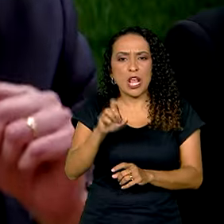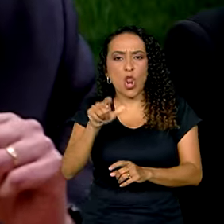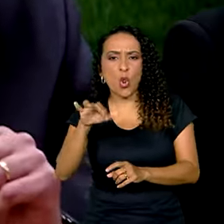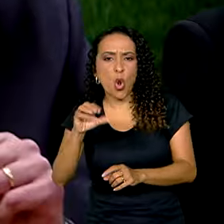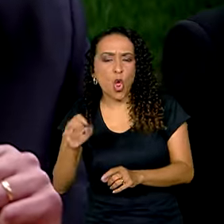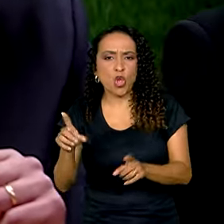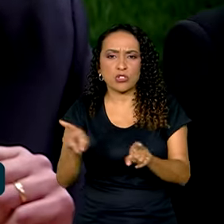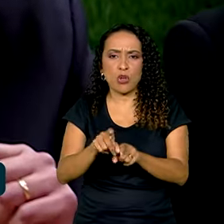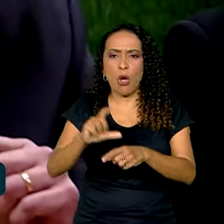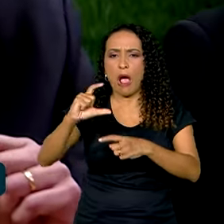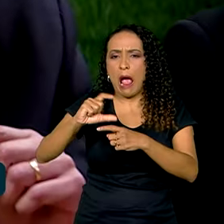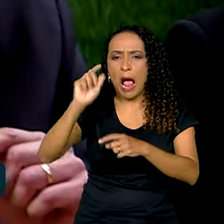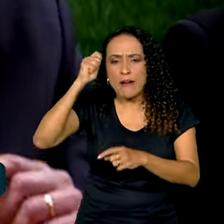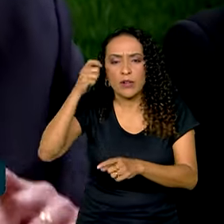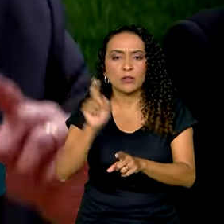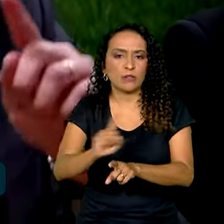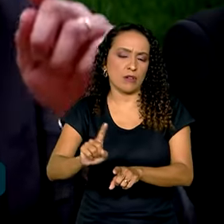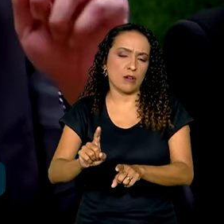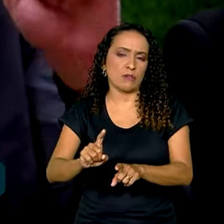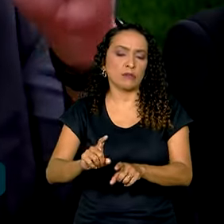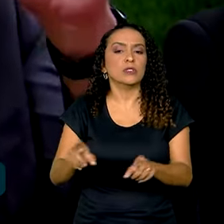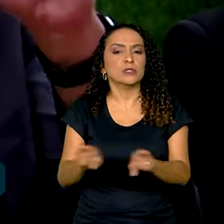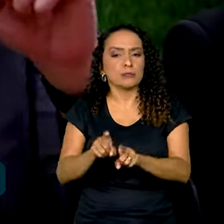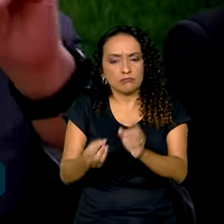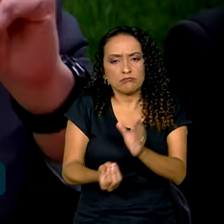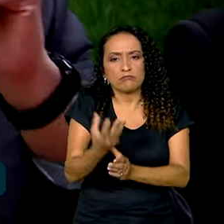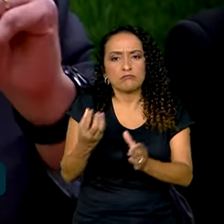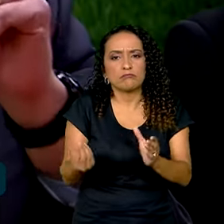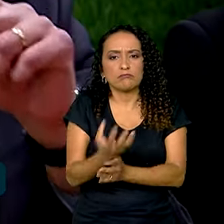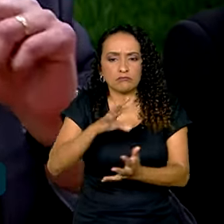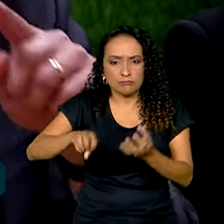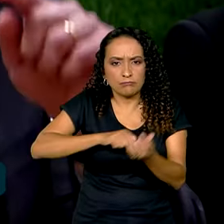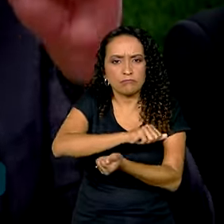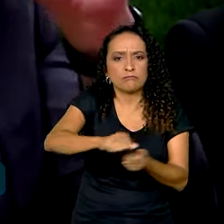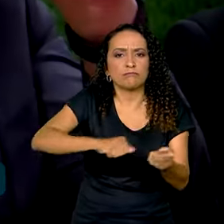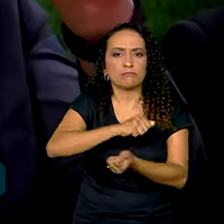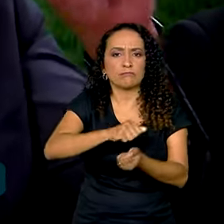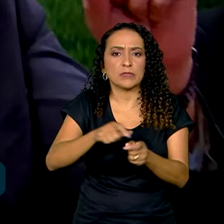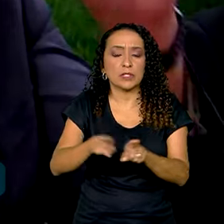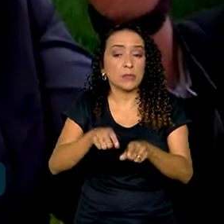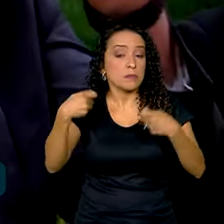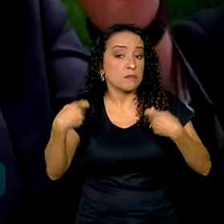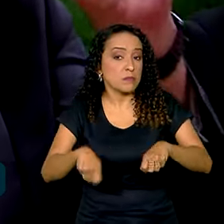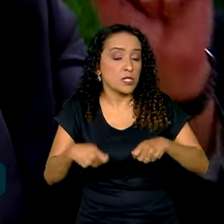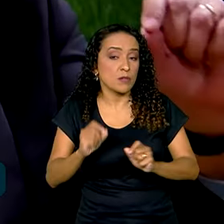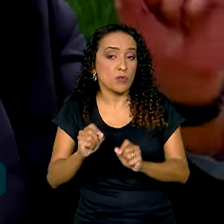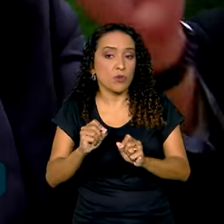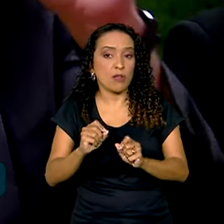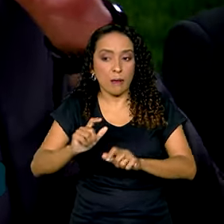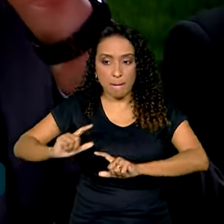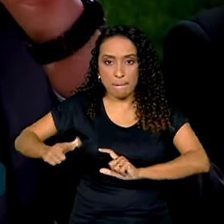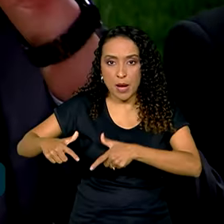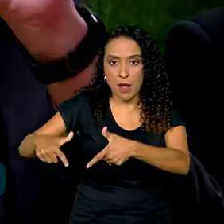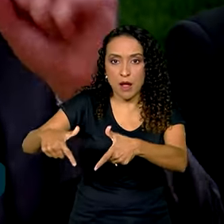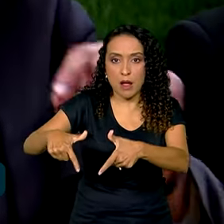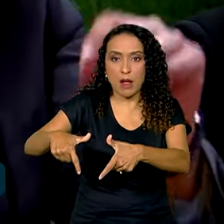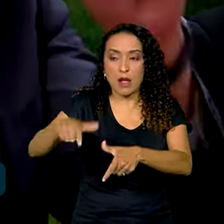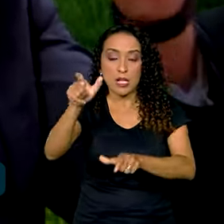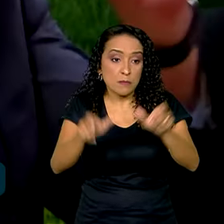produzimos só carvão vegetal. Nós produzimos sustentabilidade e precisamos entregar aos nossos